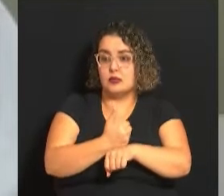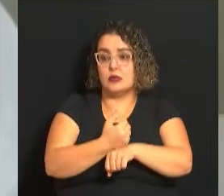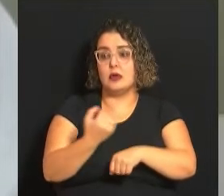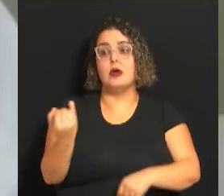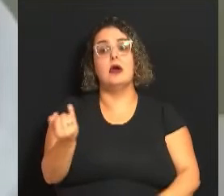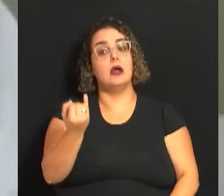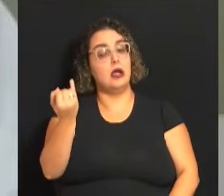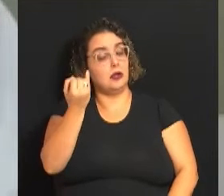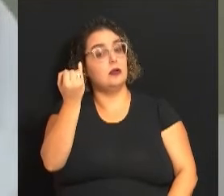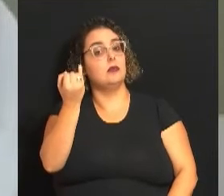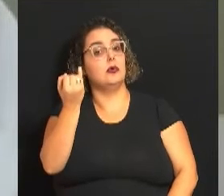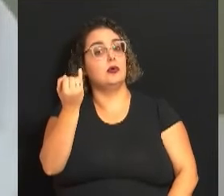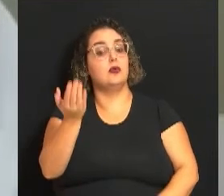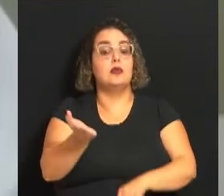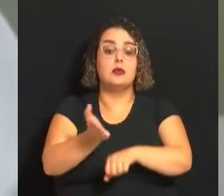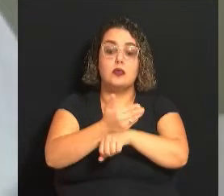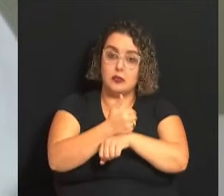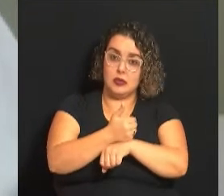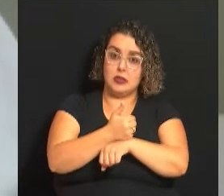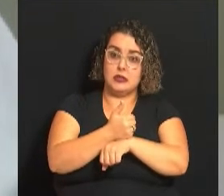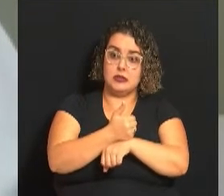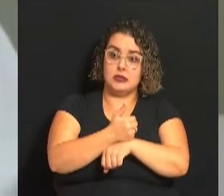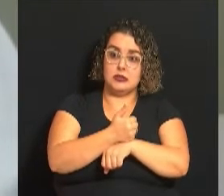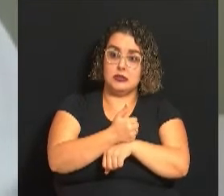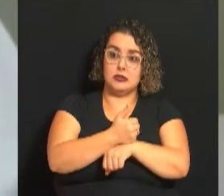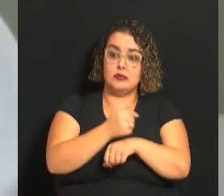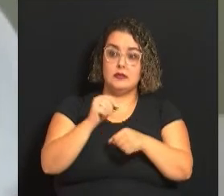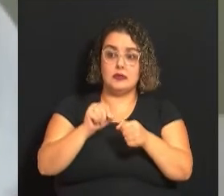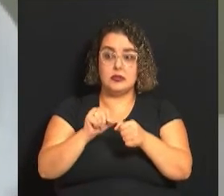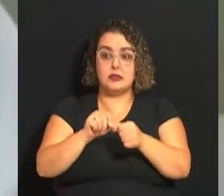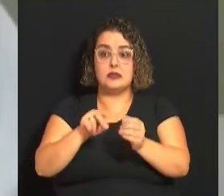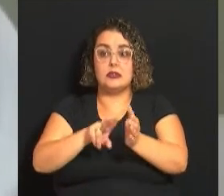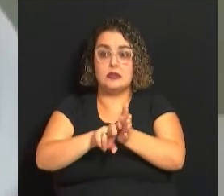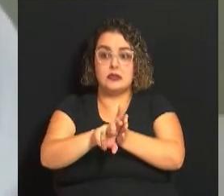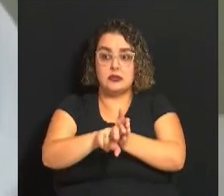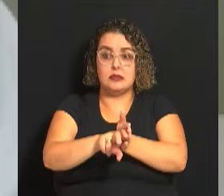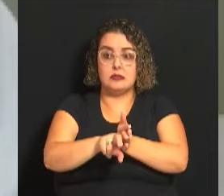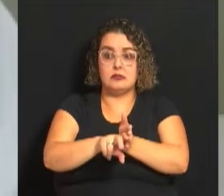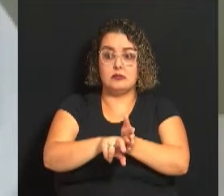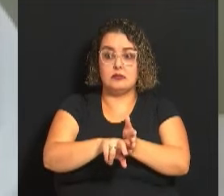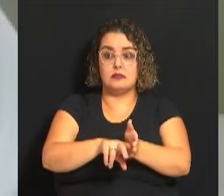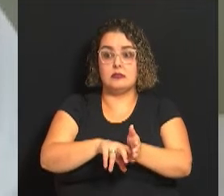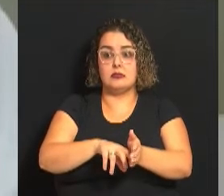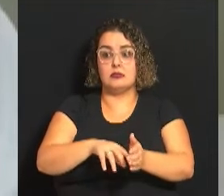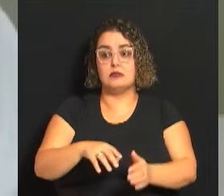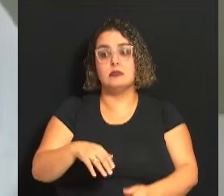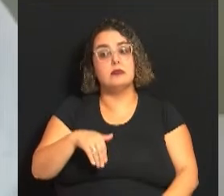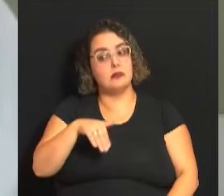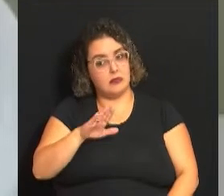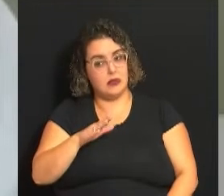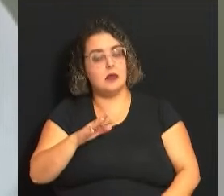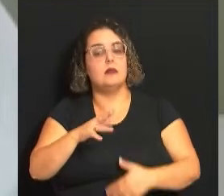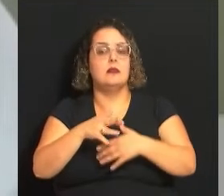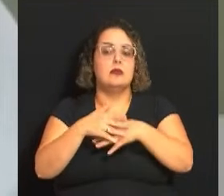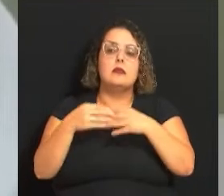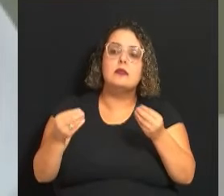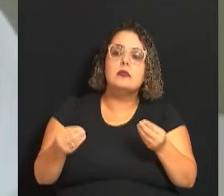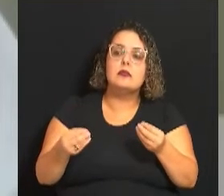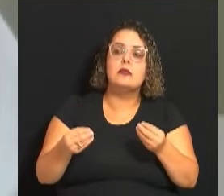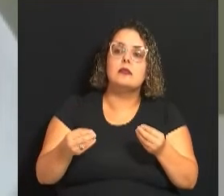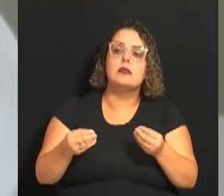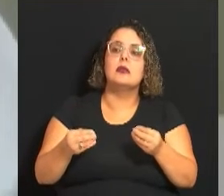fundamental. Quanto mais cedo a gente fizer o diagnóstico, mais a gente vai poder curar. Essa é a prevenção